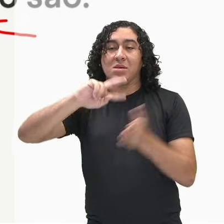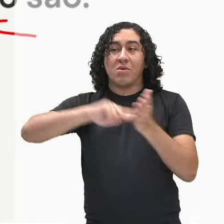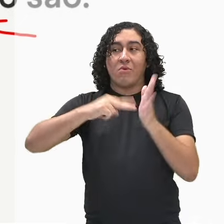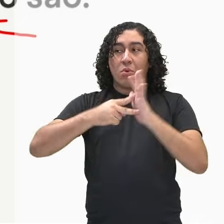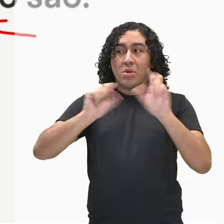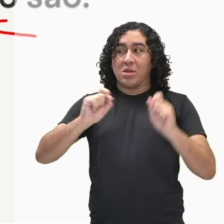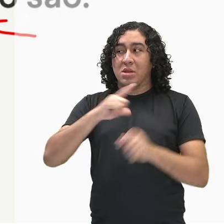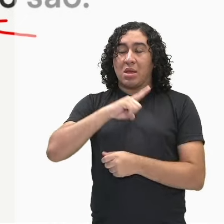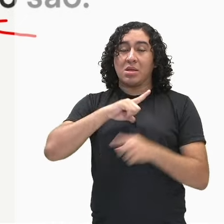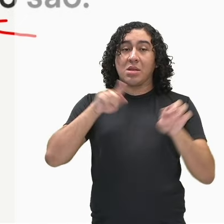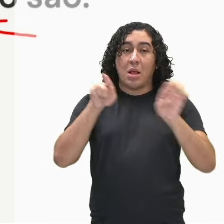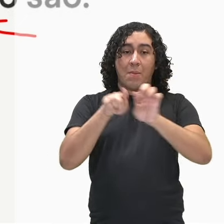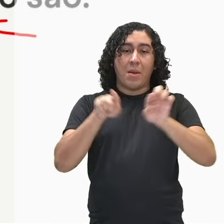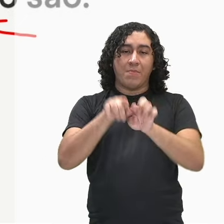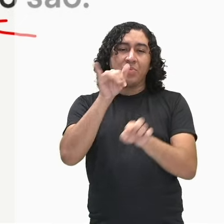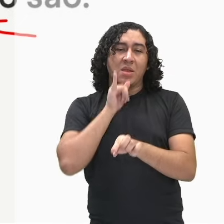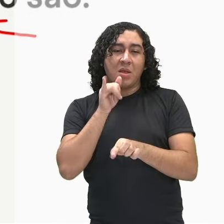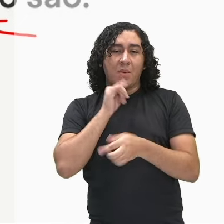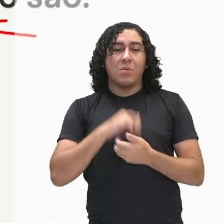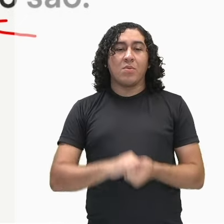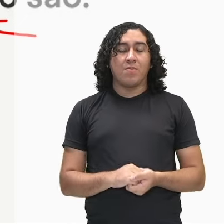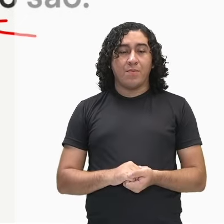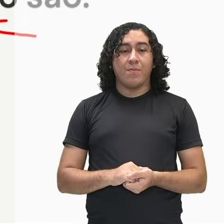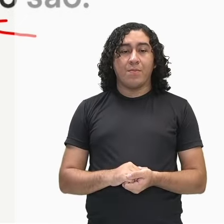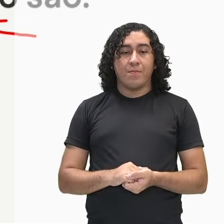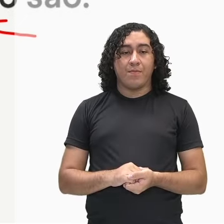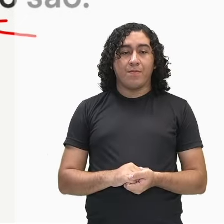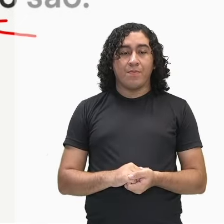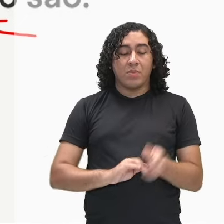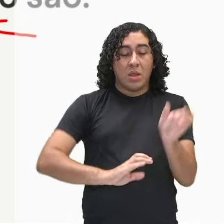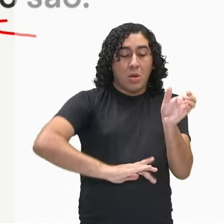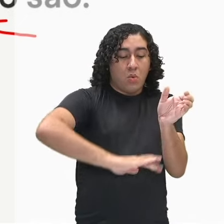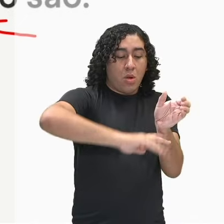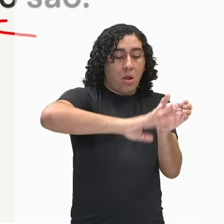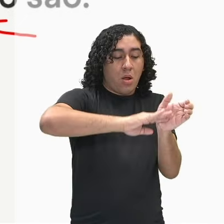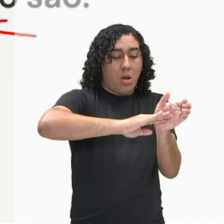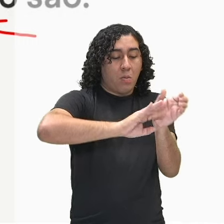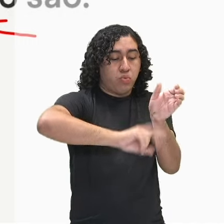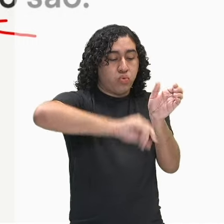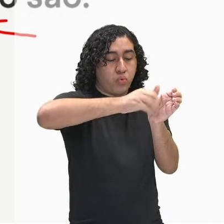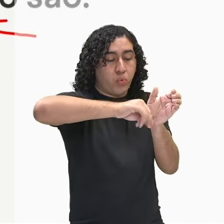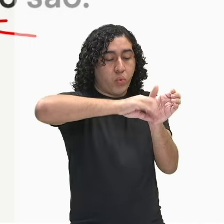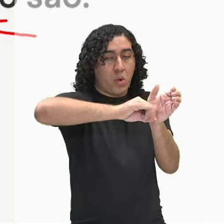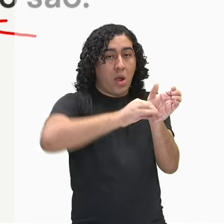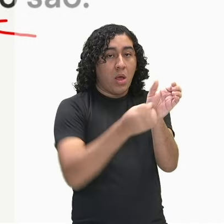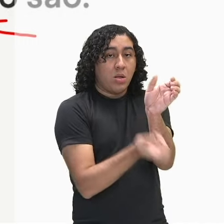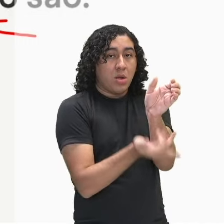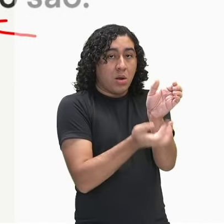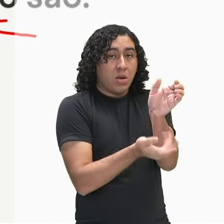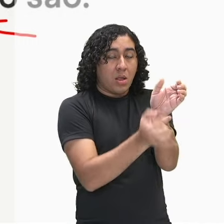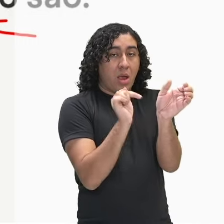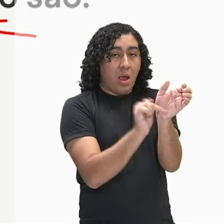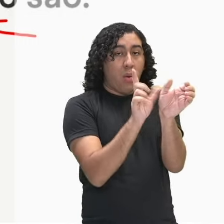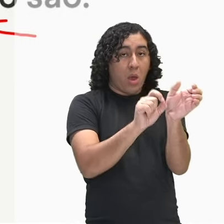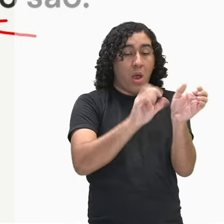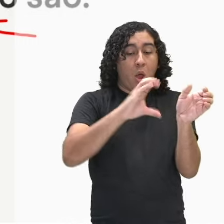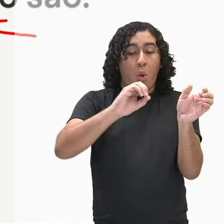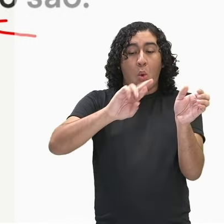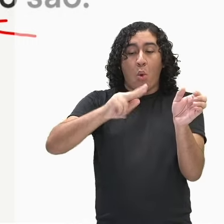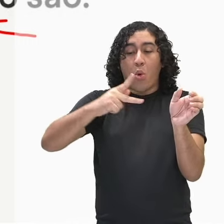tenho o que passou do ponto de saturação no fundo como corpo de fundo